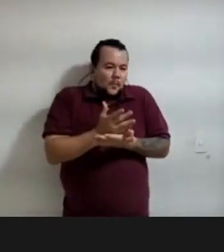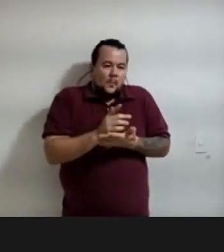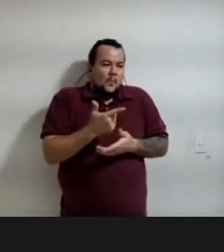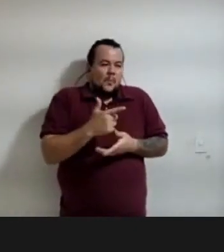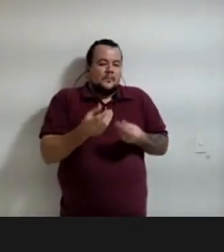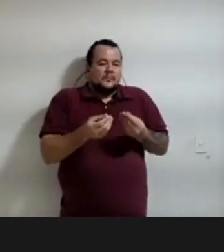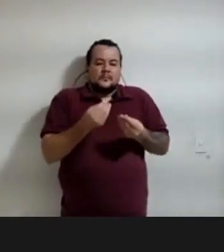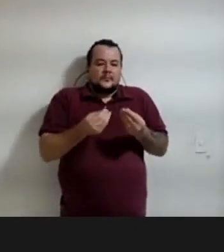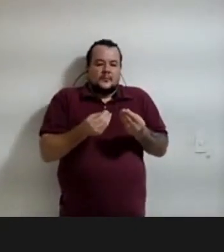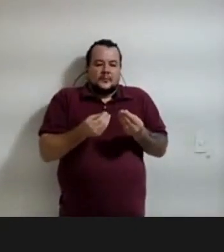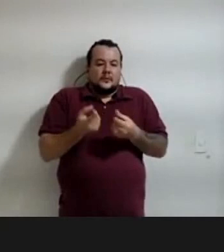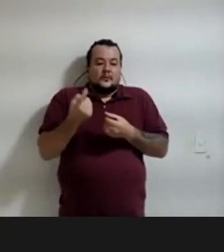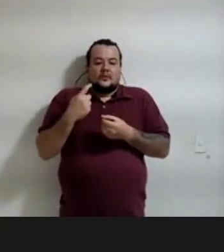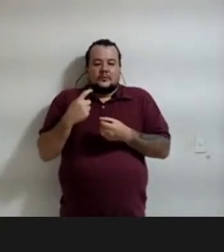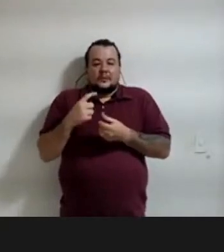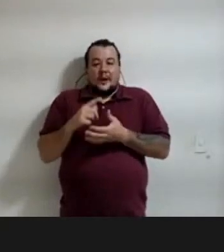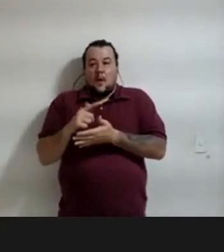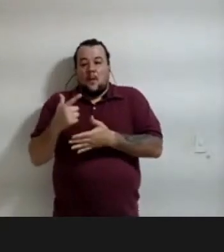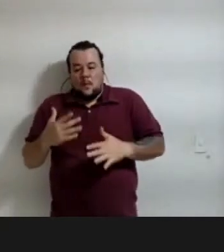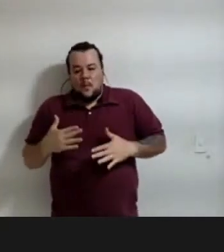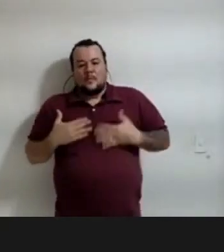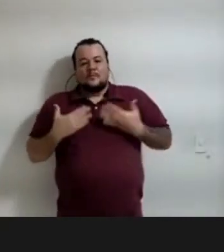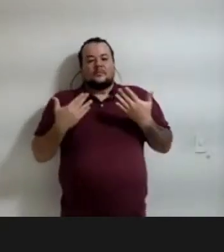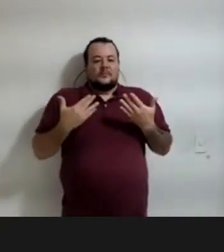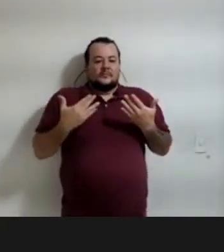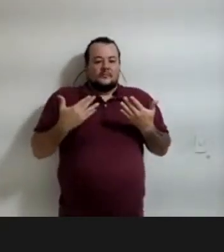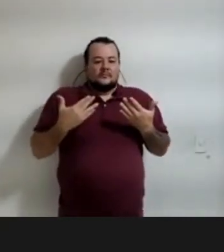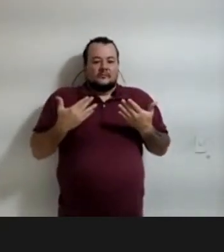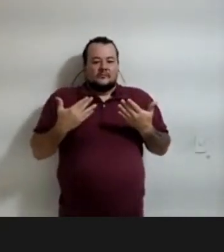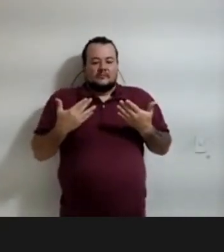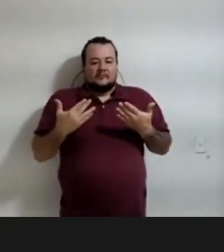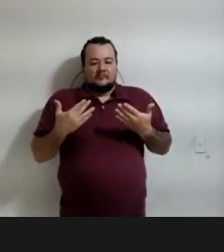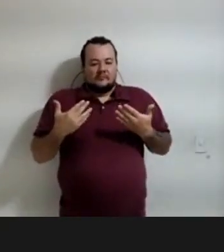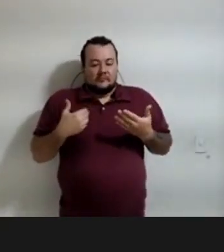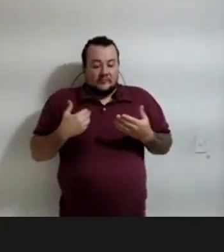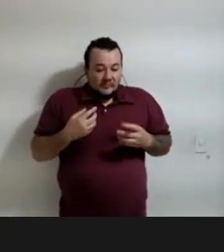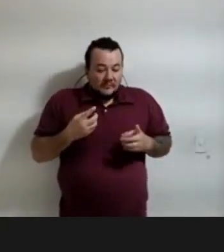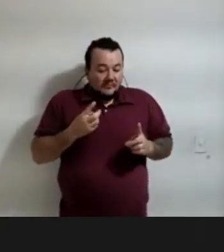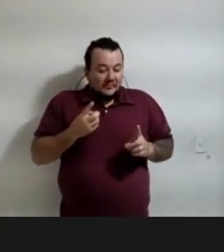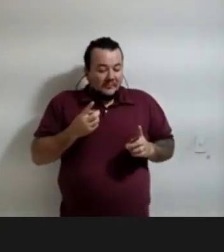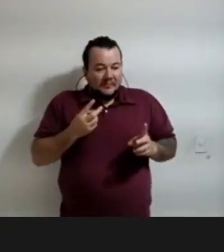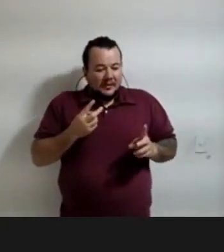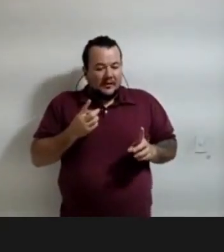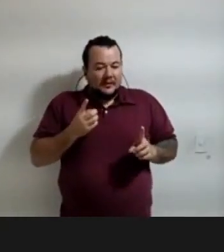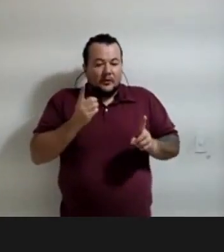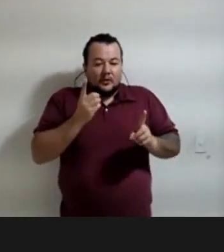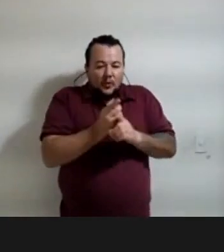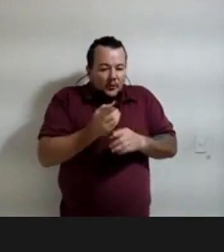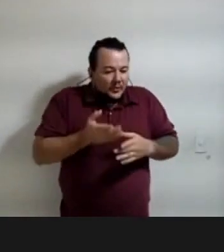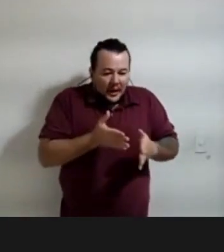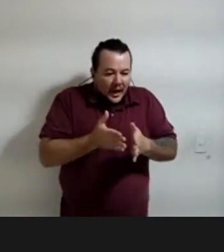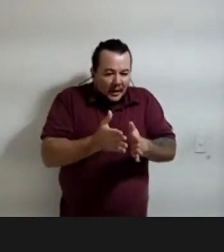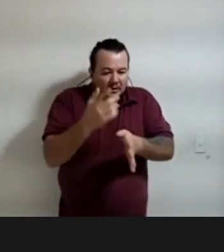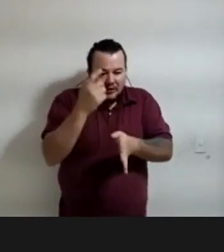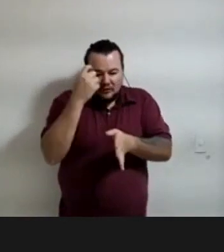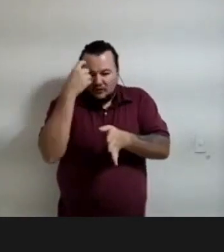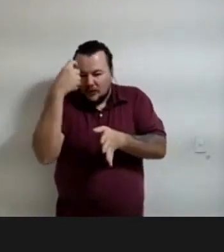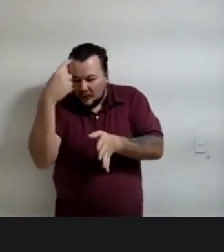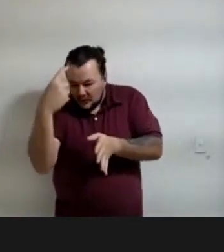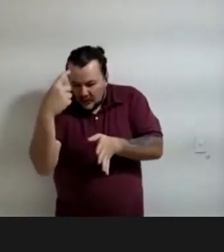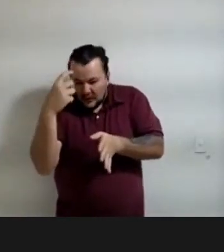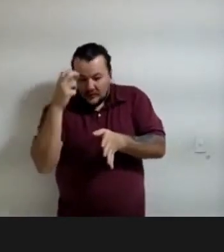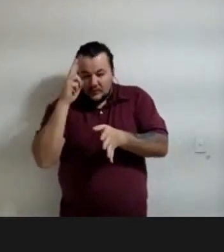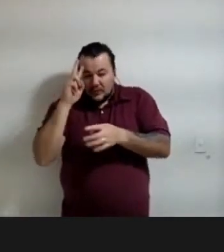e outros assustadores, por reconhecermos neles caminhos que a história mostra que são perigosos, violentos e